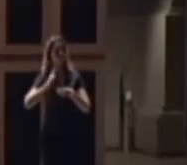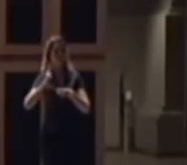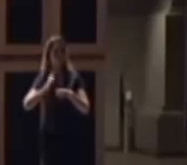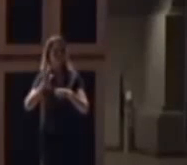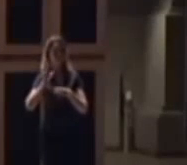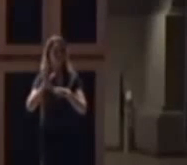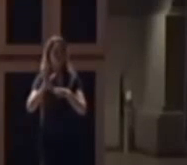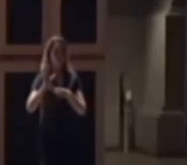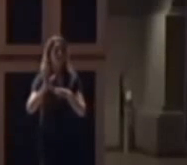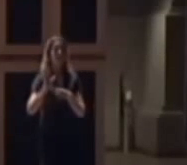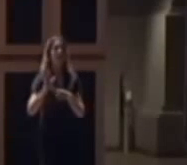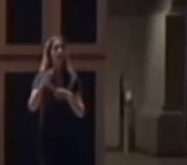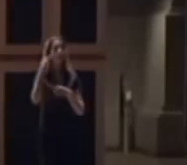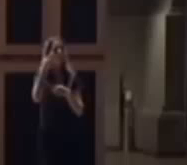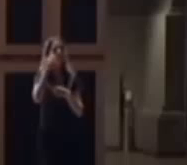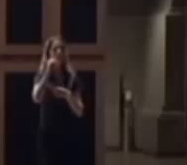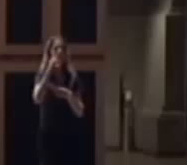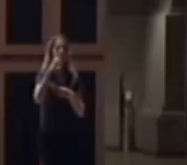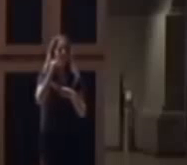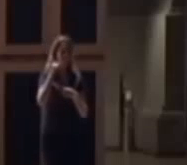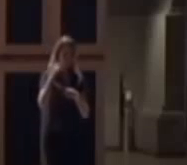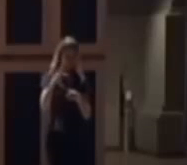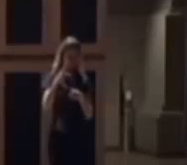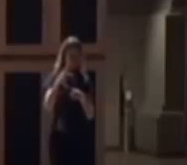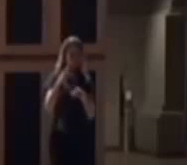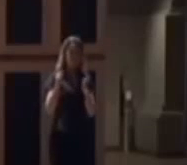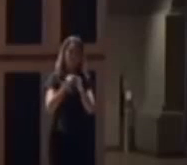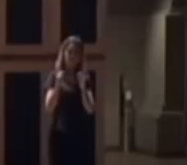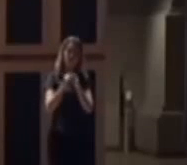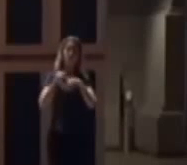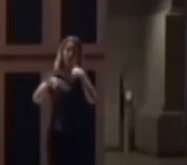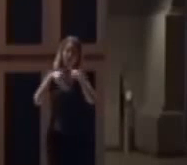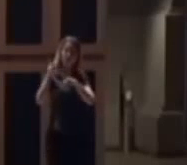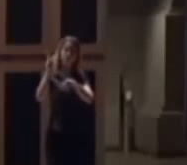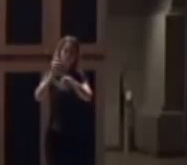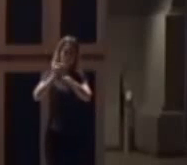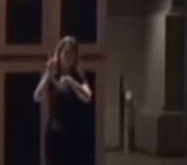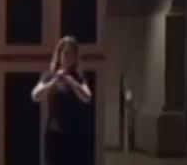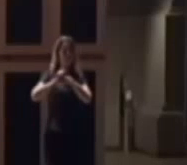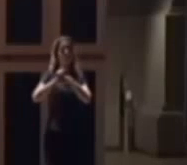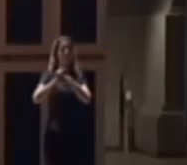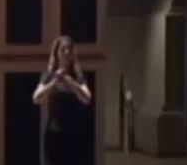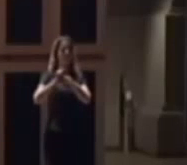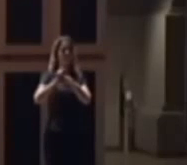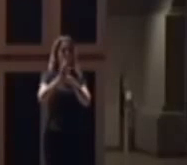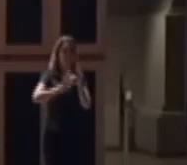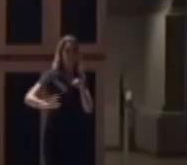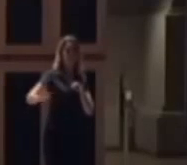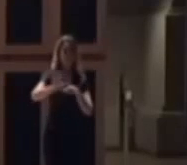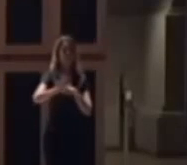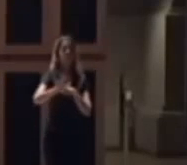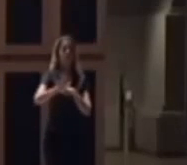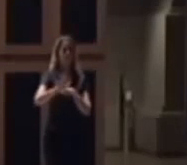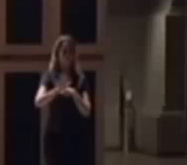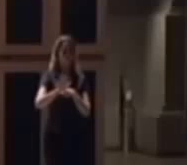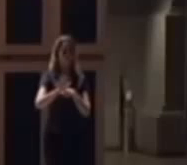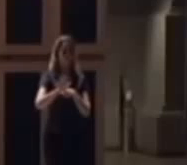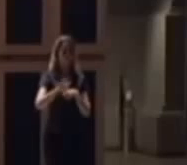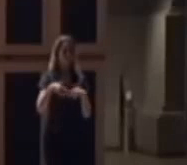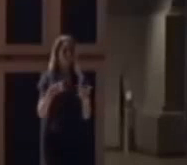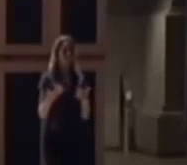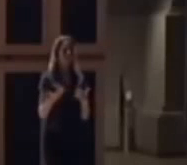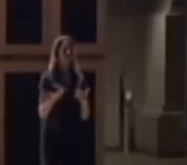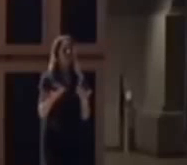e uma OCIP que faz o trabalho de gestão e organização desse todo. Então, e aí, com todas